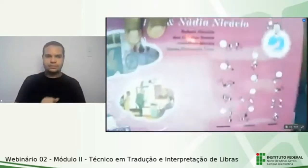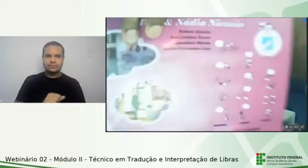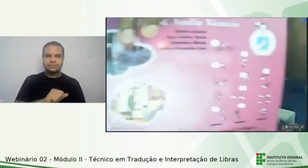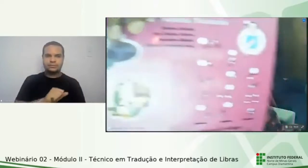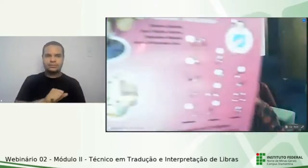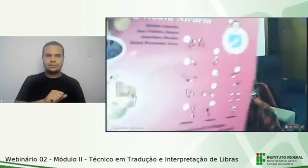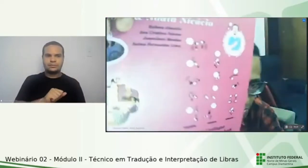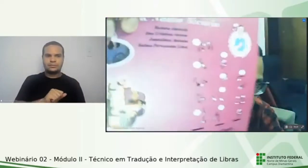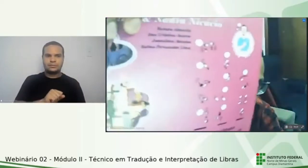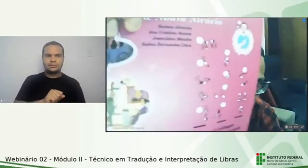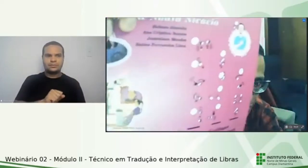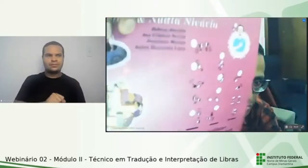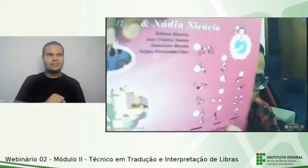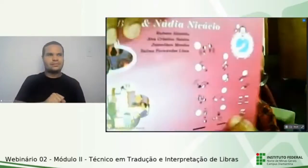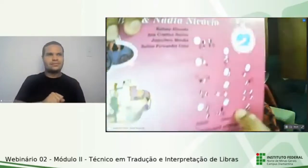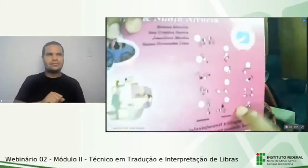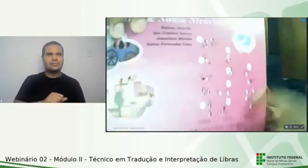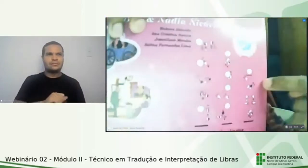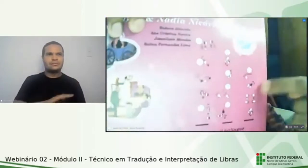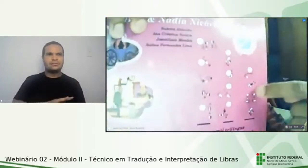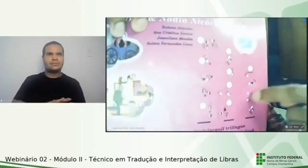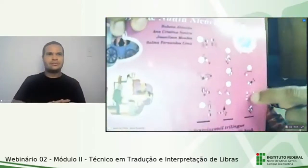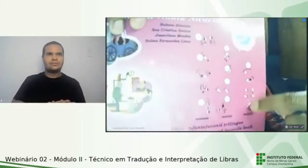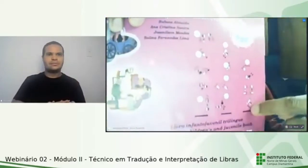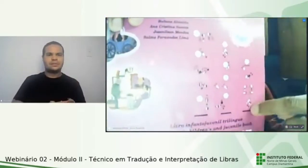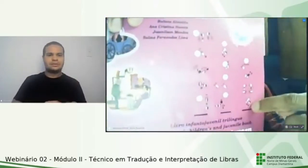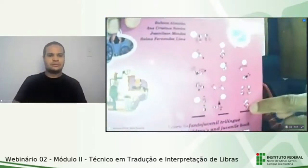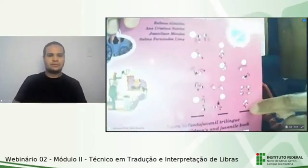sinais. Tá?